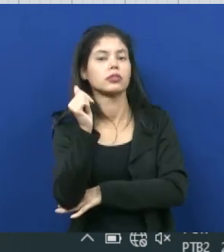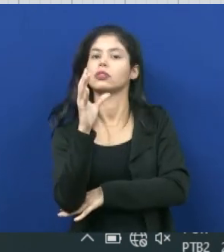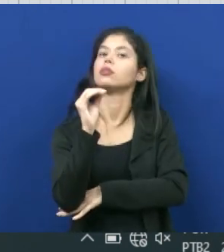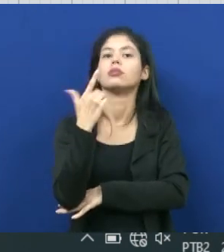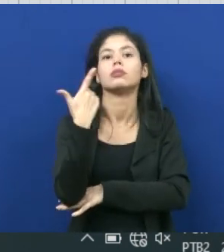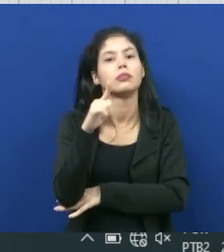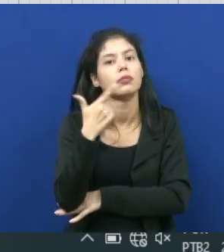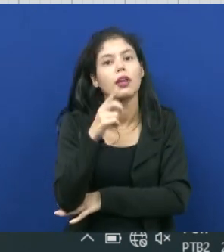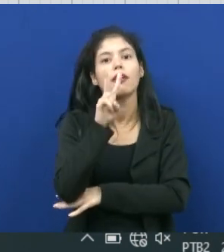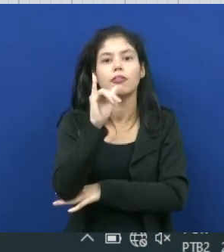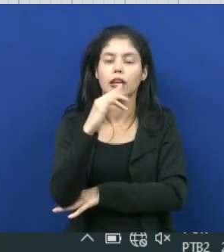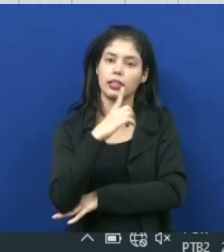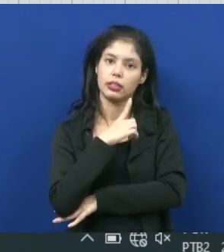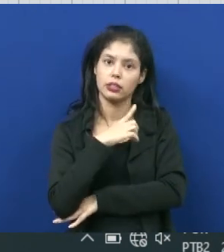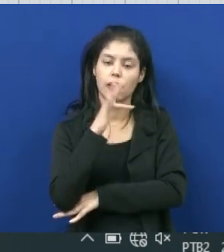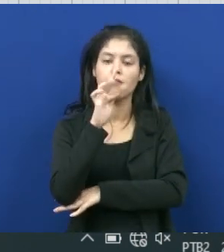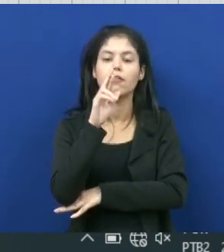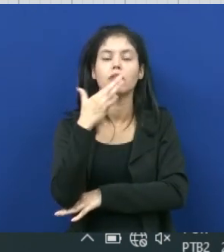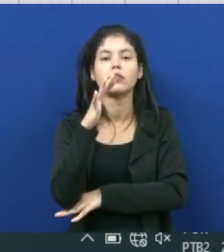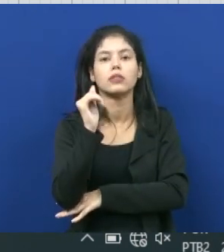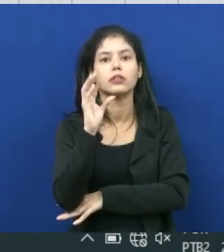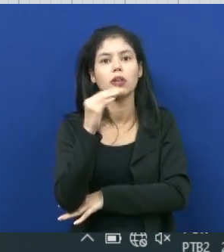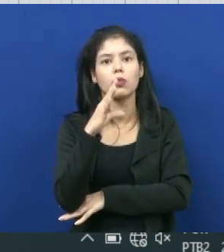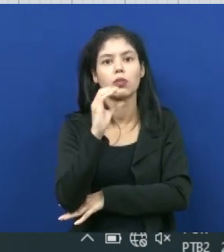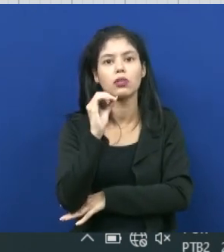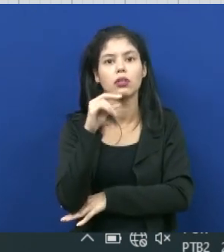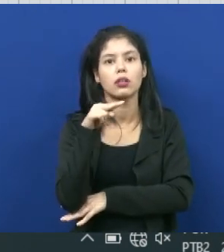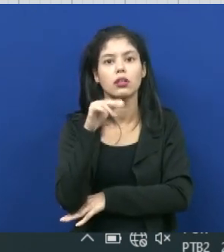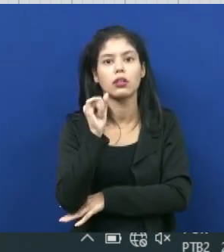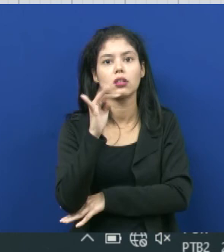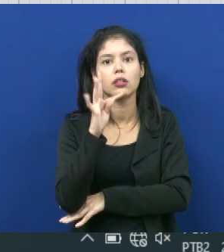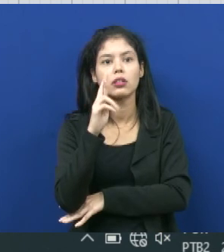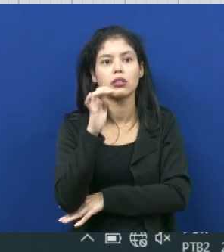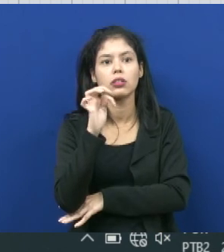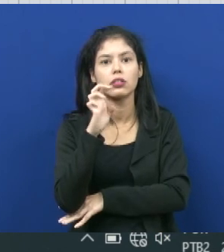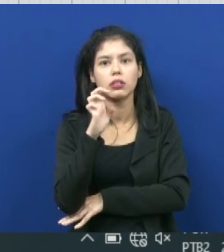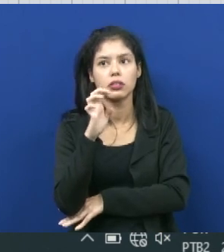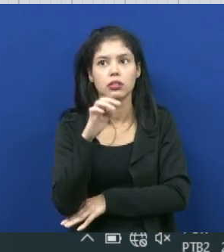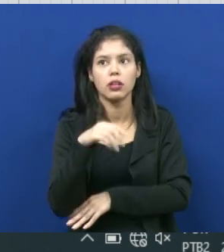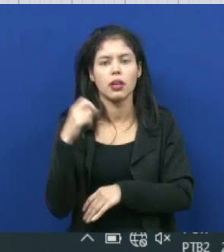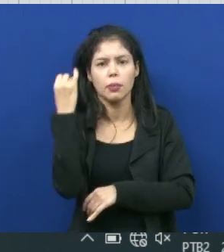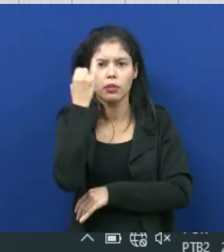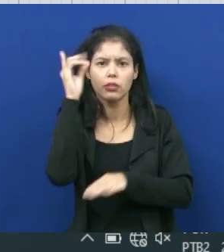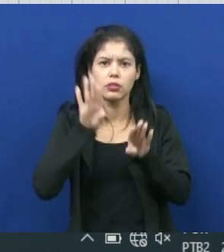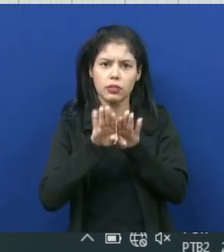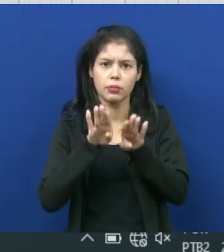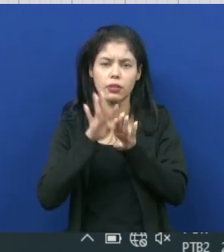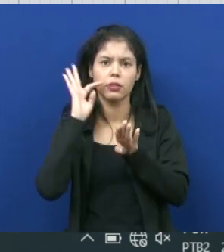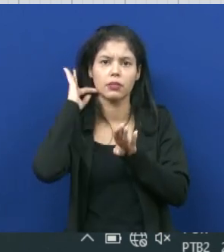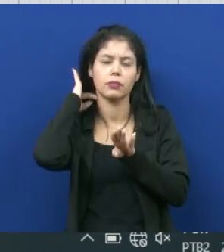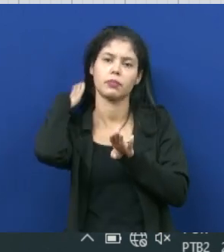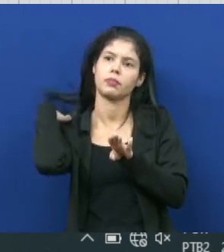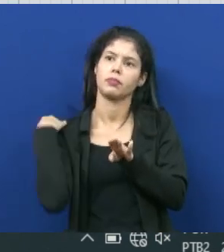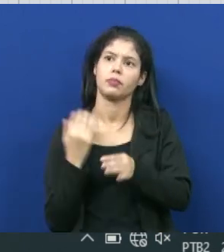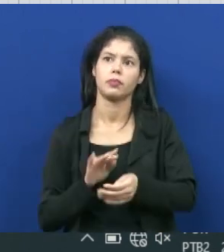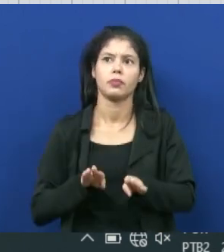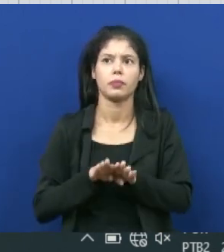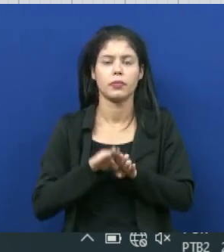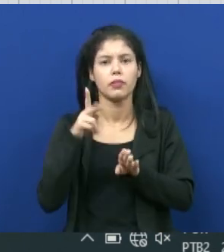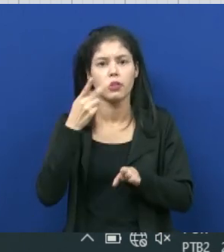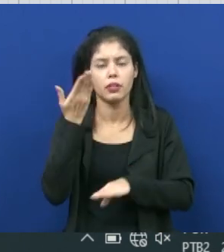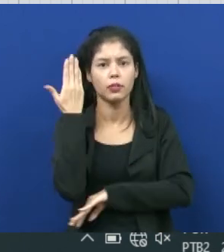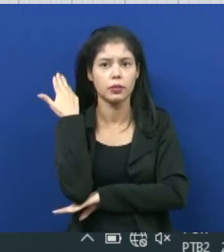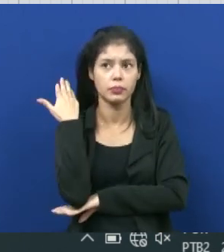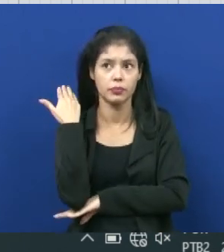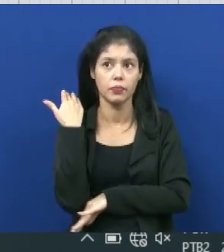grau e passar a ser uma função constante. E outra coisa muito interessante também é que foi dito anteriormente, é